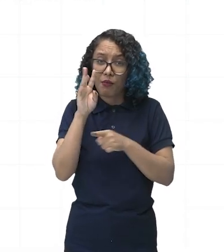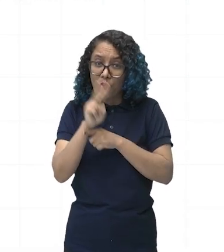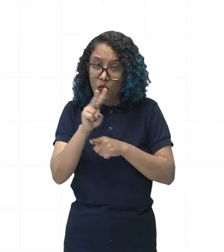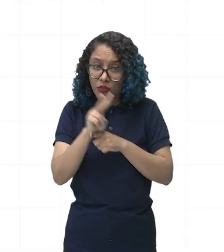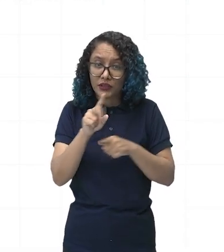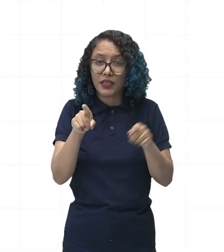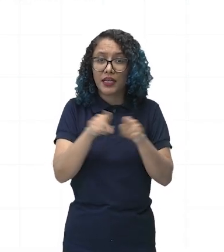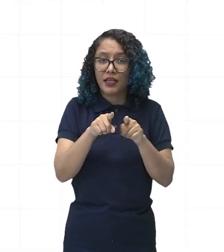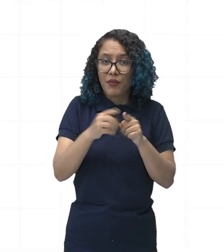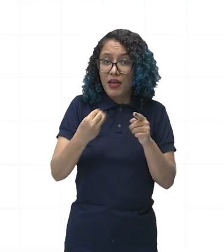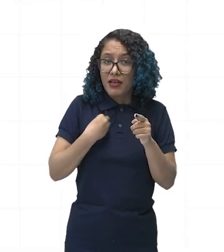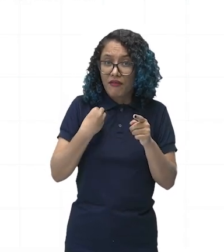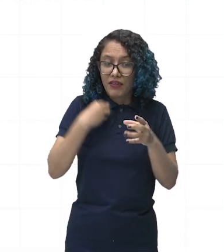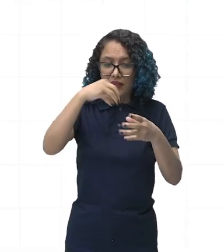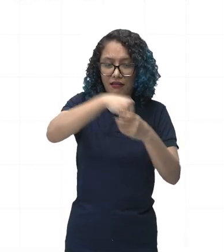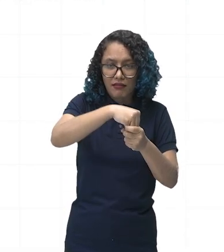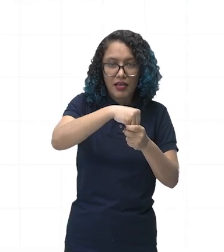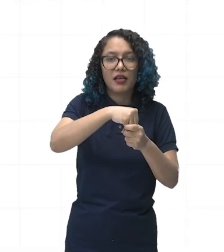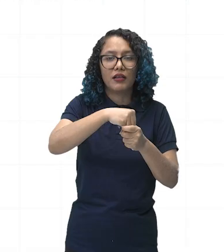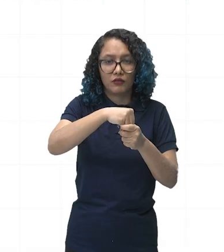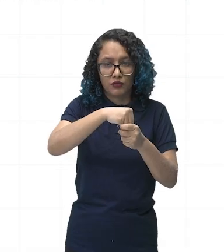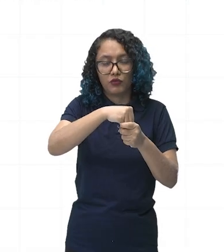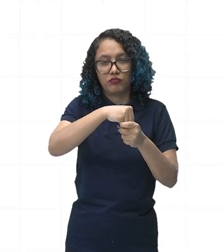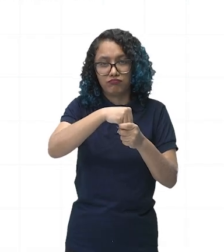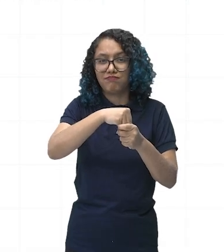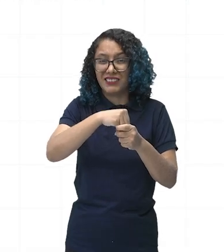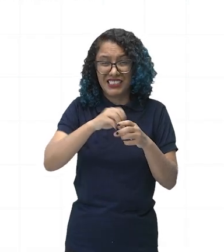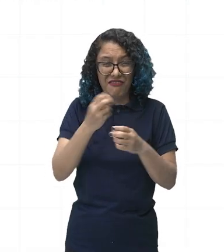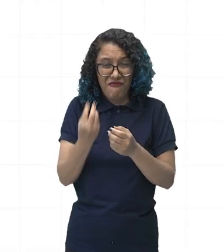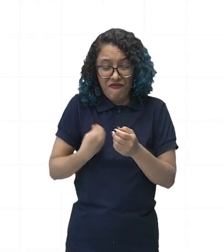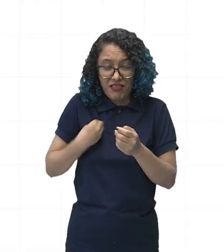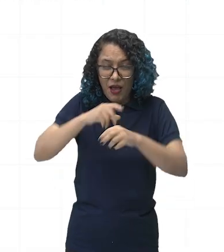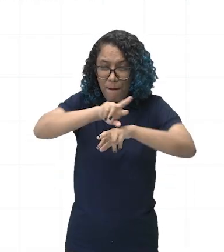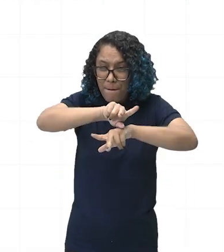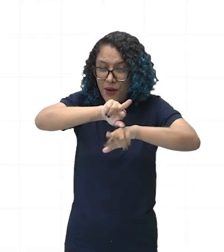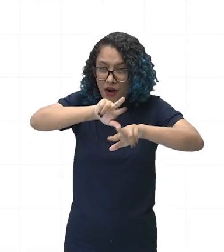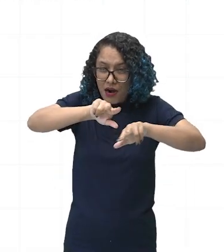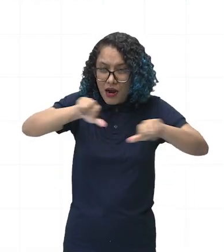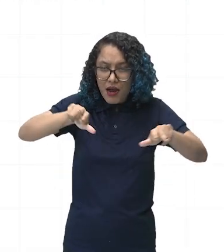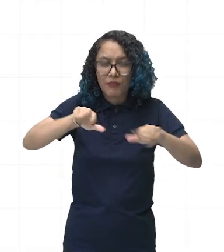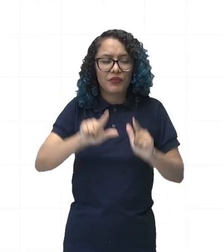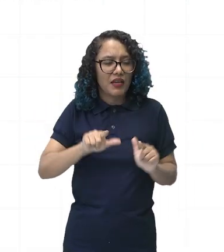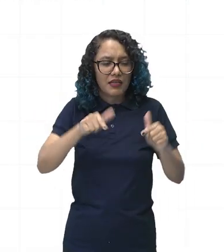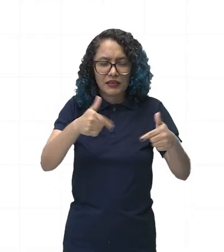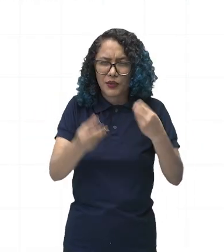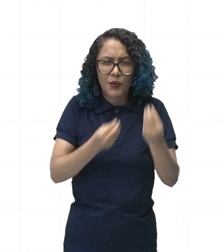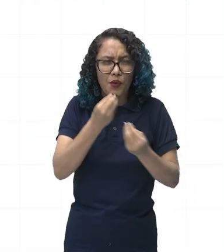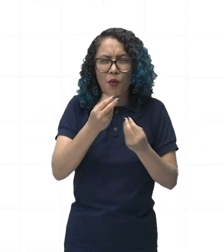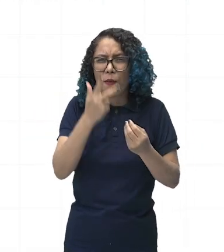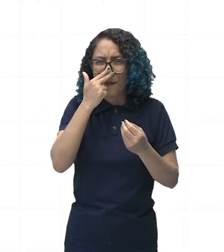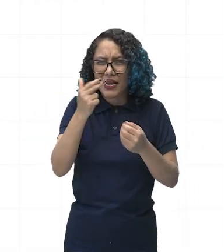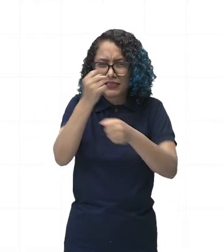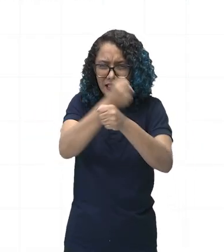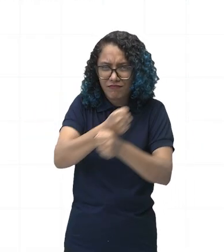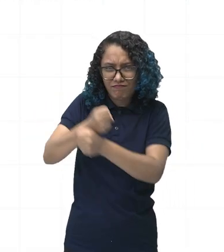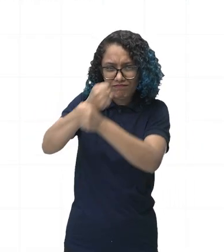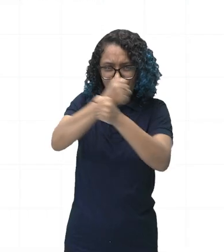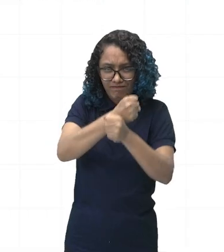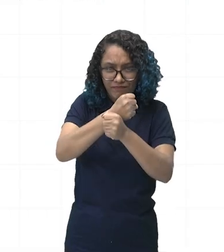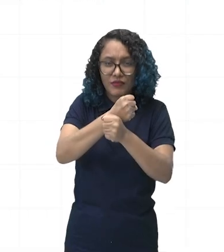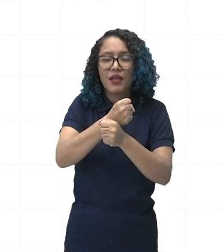vida que ele abriga, essa vida tão diversa. Ele age como um escudo, desviando